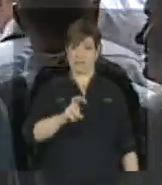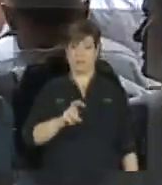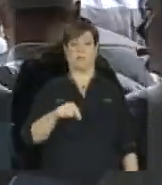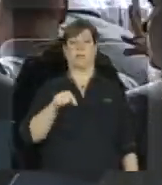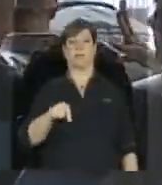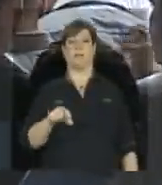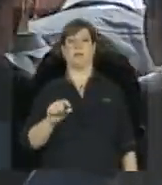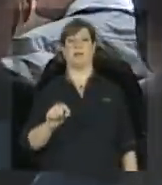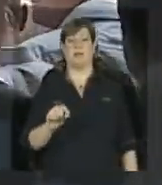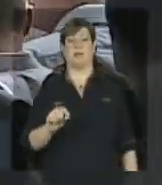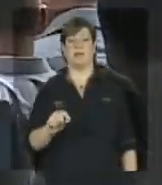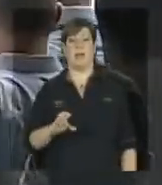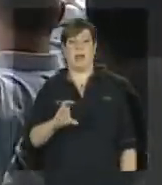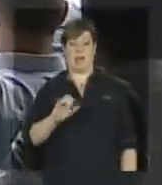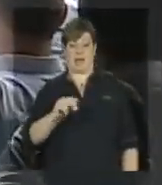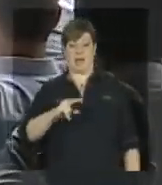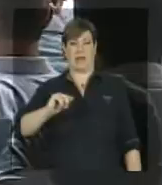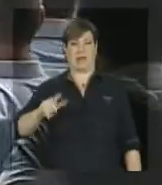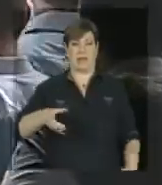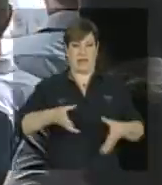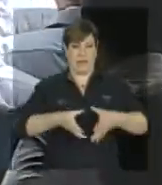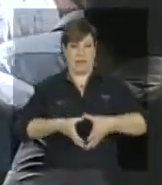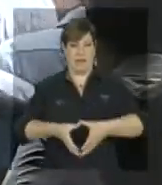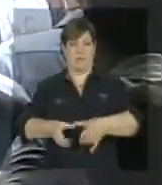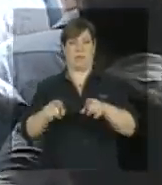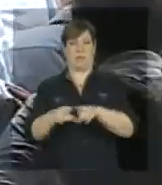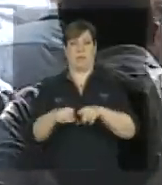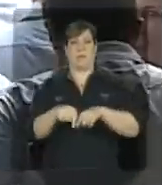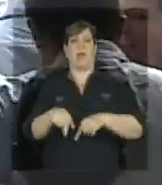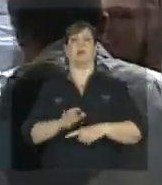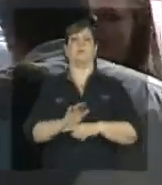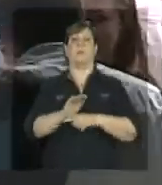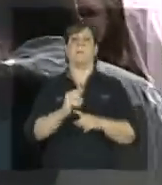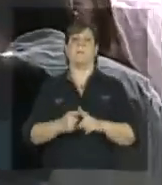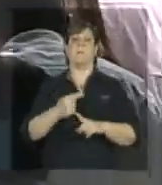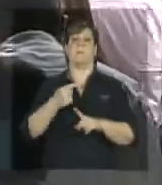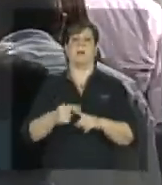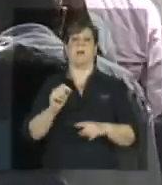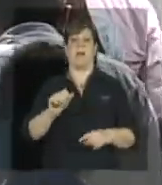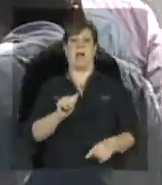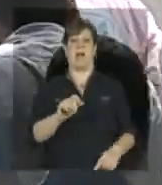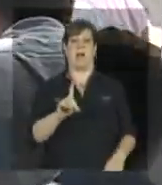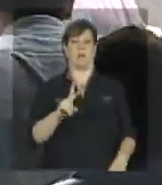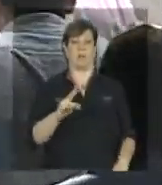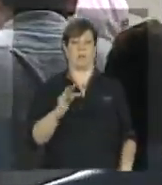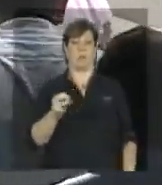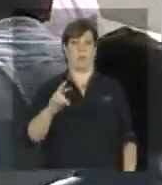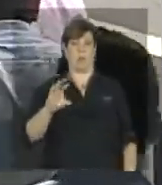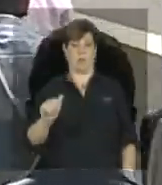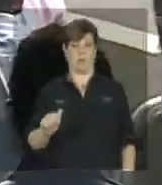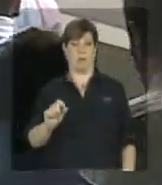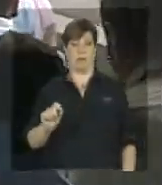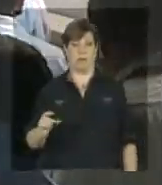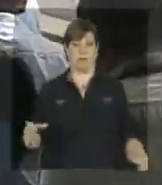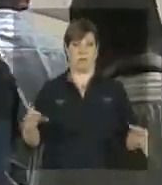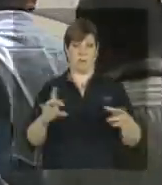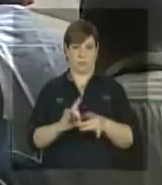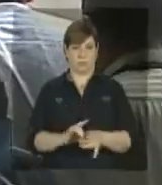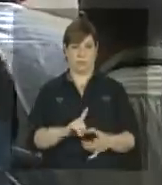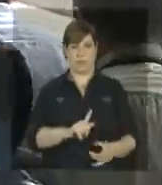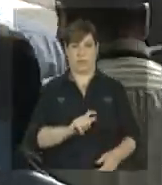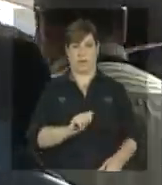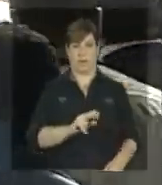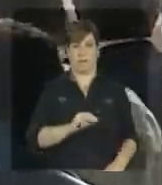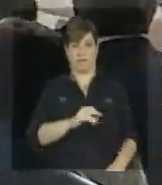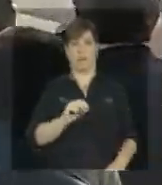ele é mais do que um canal. Ele é considerado uma grande adutora, interligando o açude do Gavião